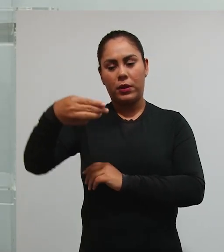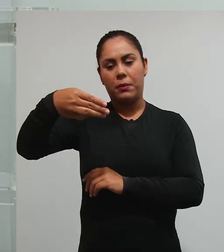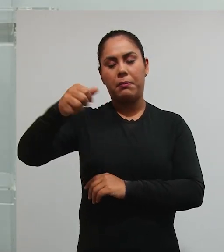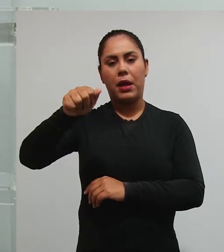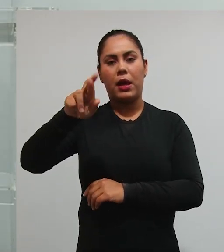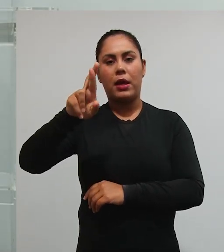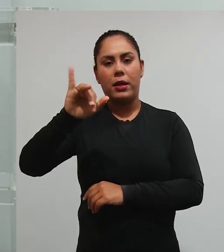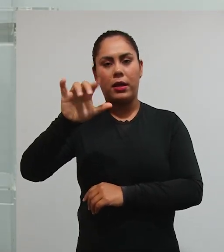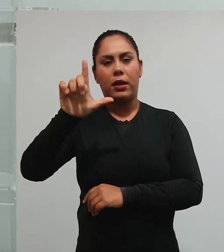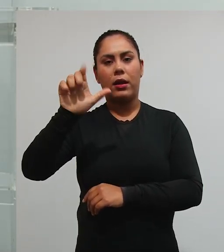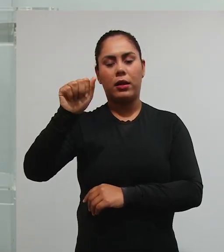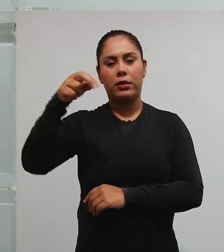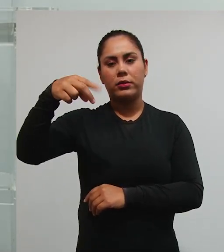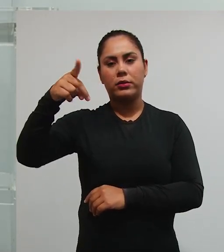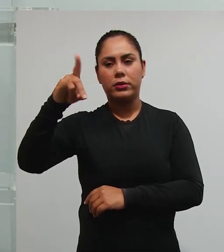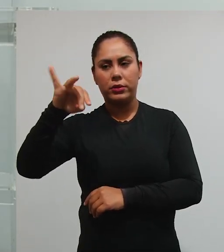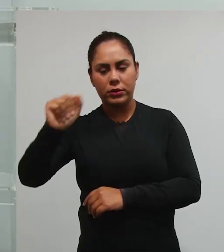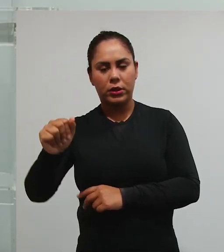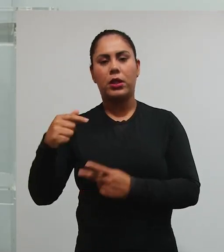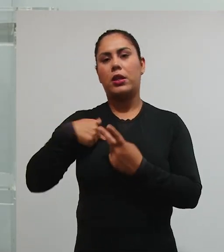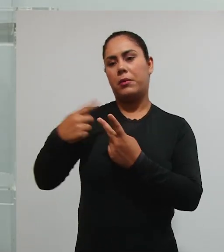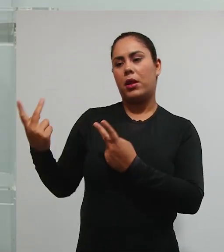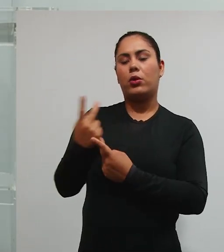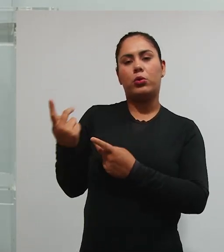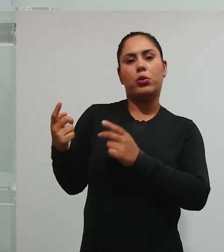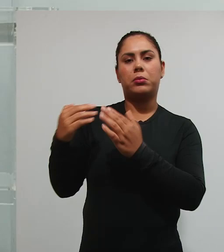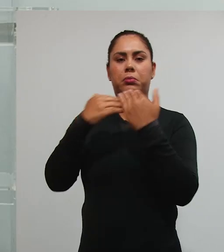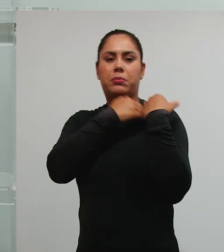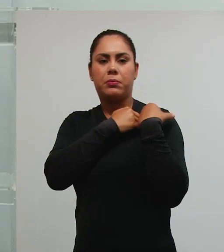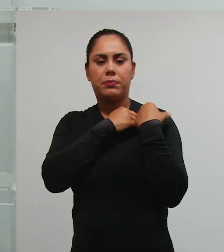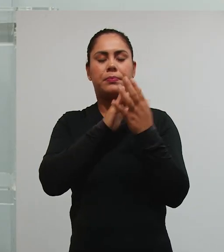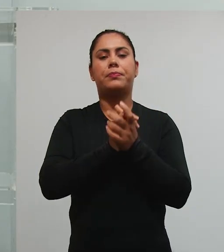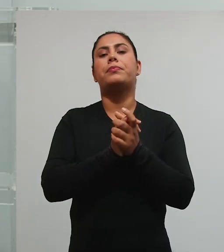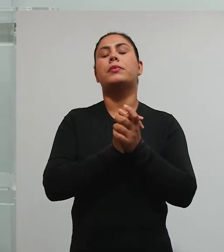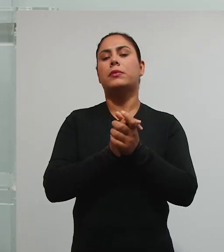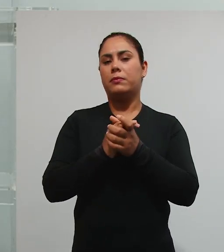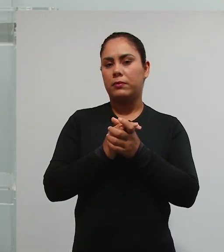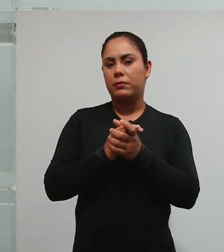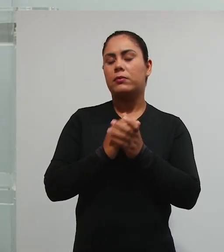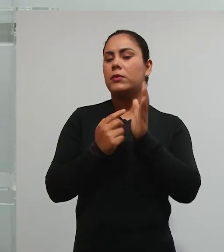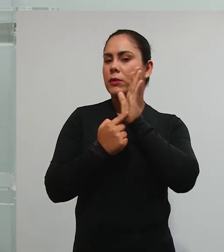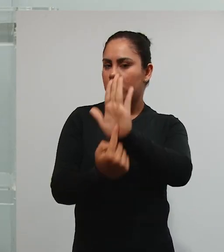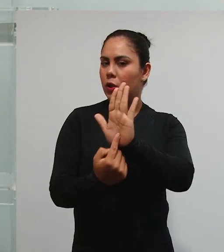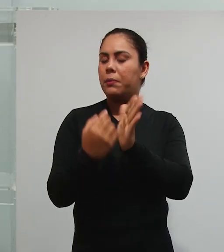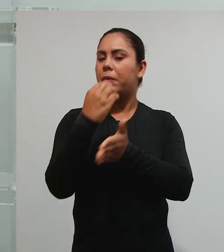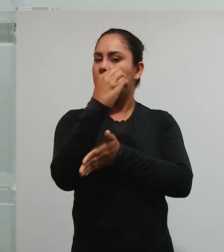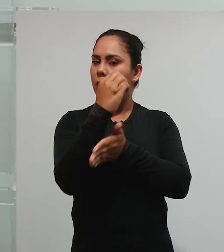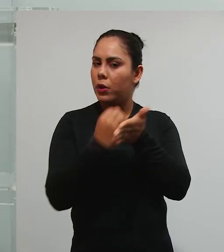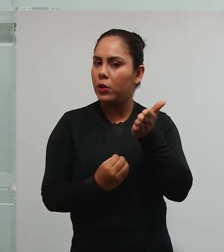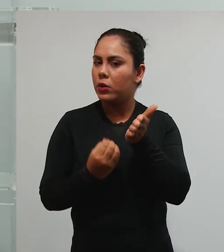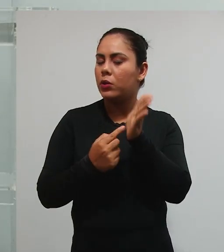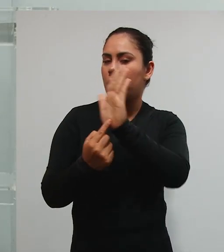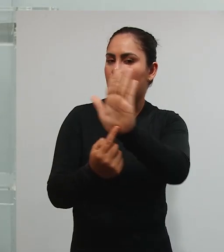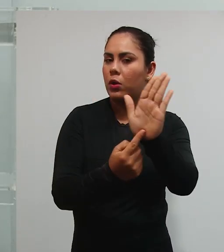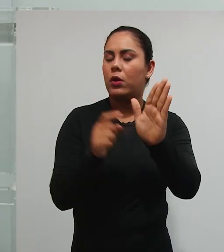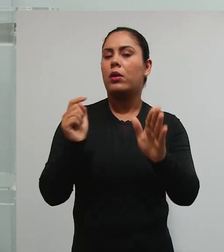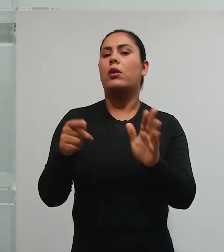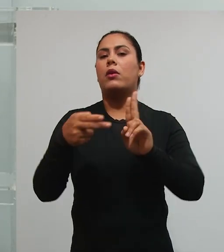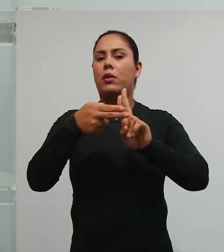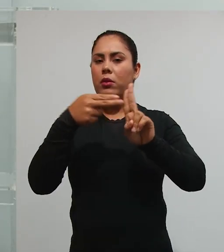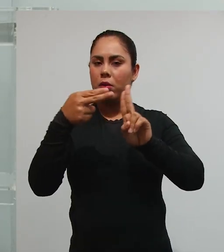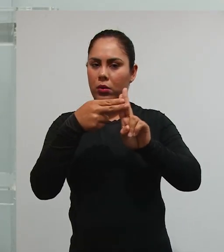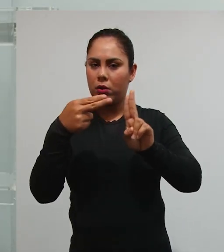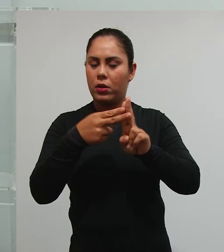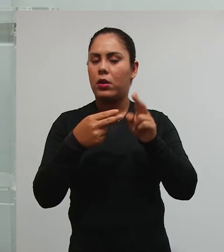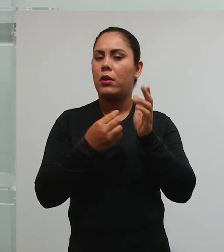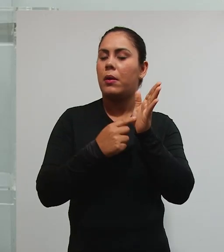da professora Marilândia e minha, né, para fazer o português correto. Então, tem o ofício do Instituto do